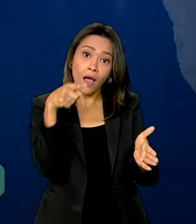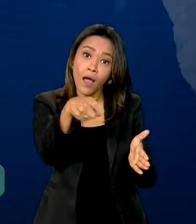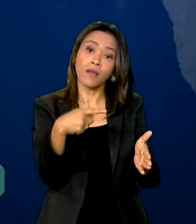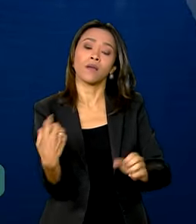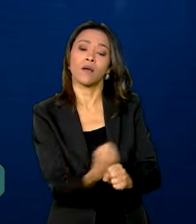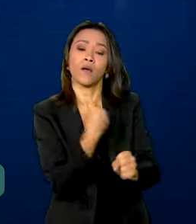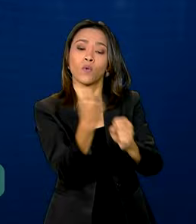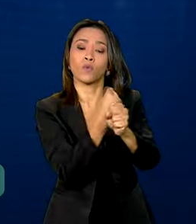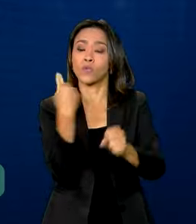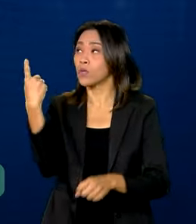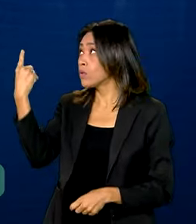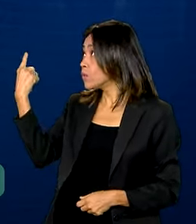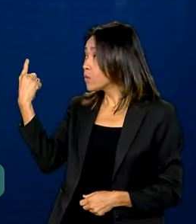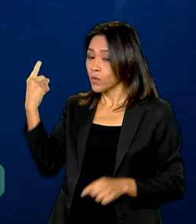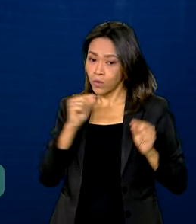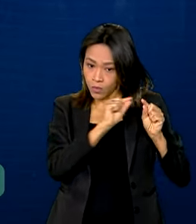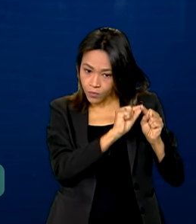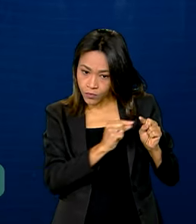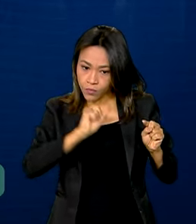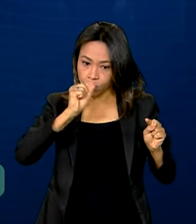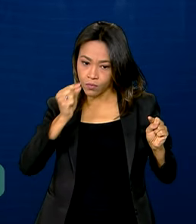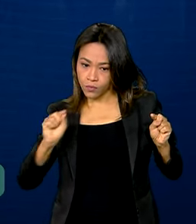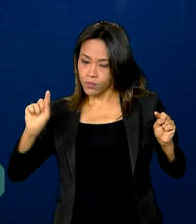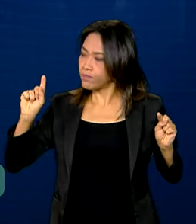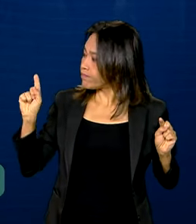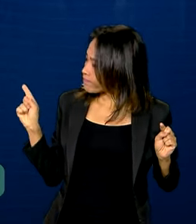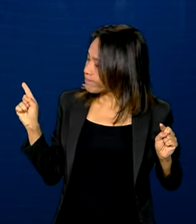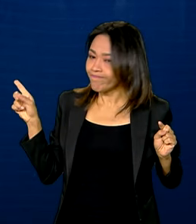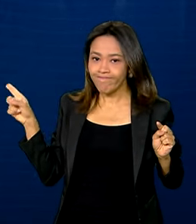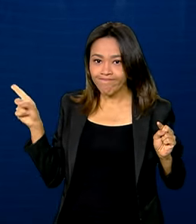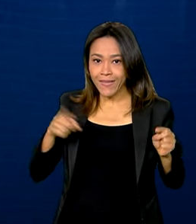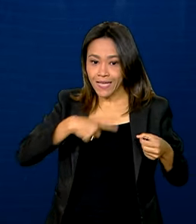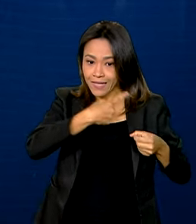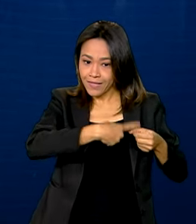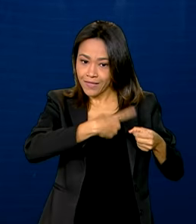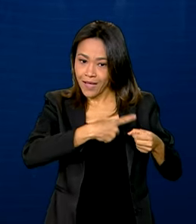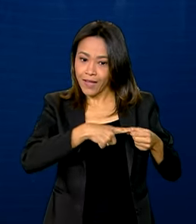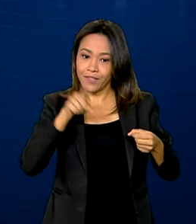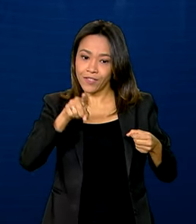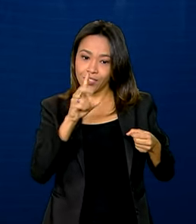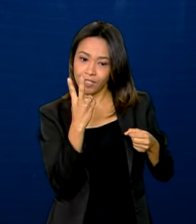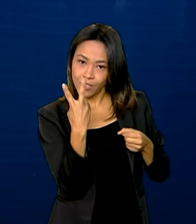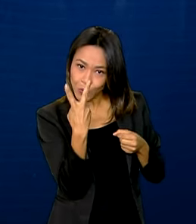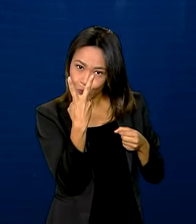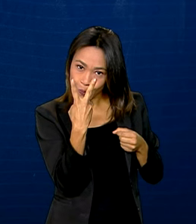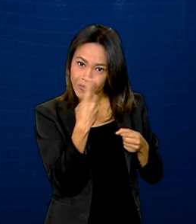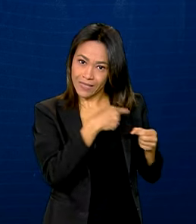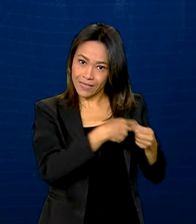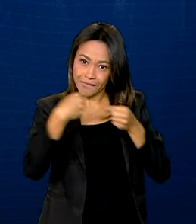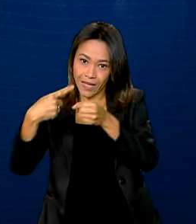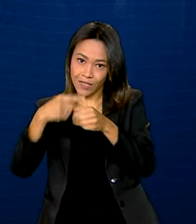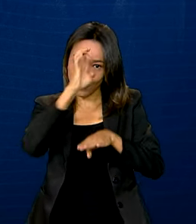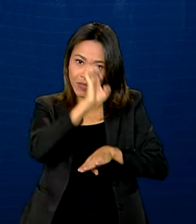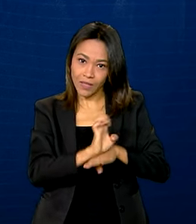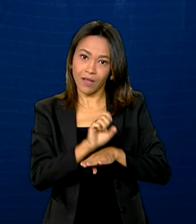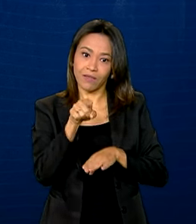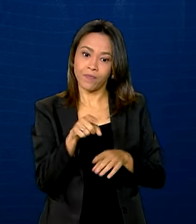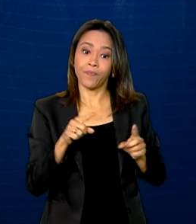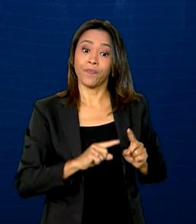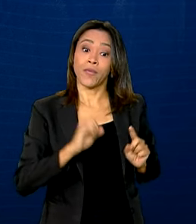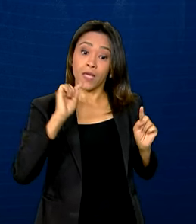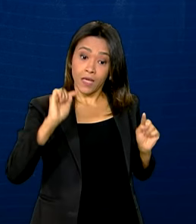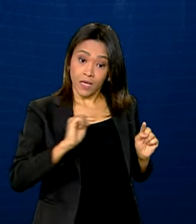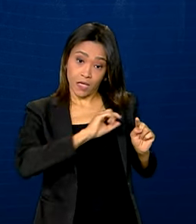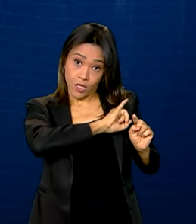revitalização de trechos da rodovia BR-267, entre as cidades mineiras de Leopoldina e Juiz de Fora, e entre Juiz